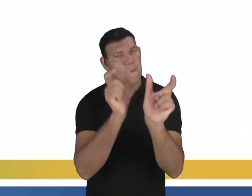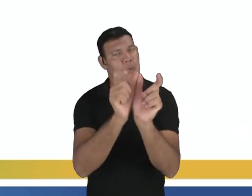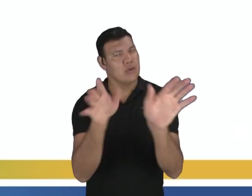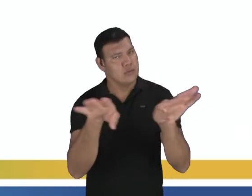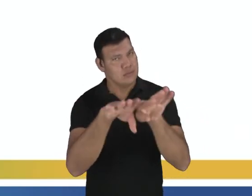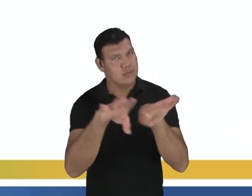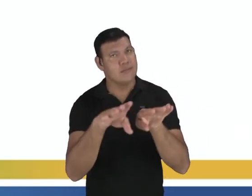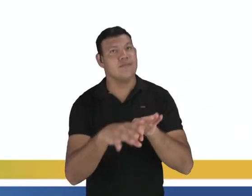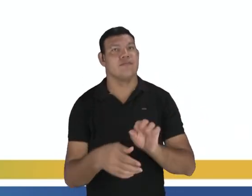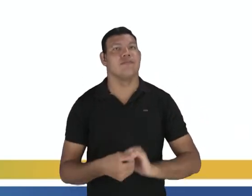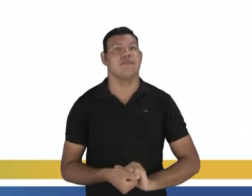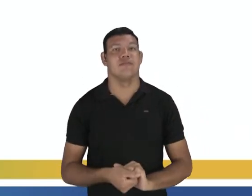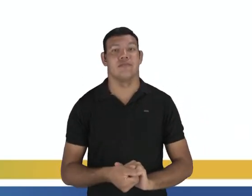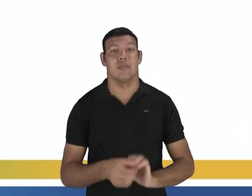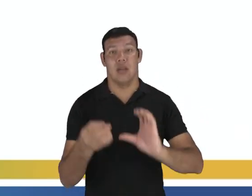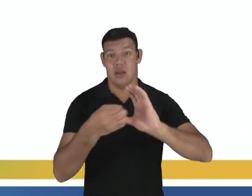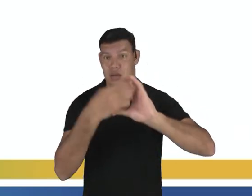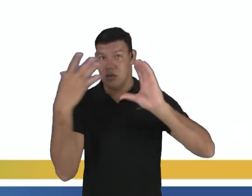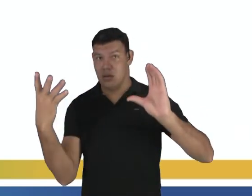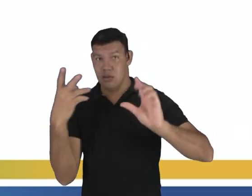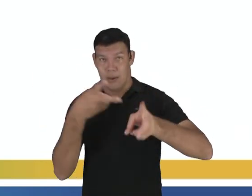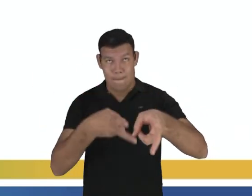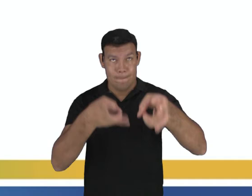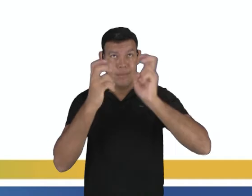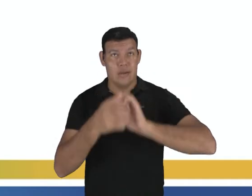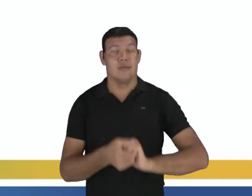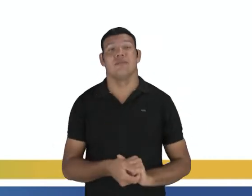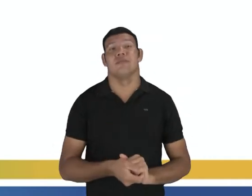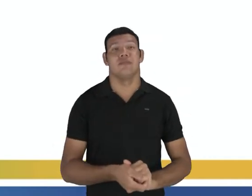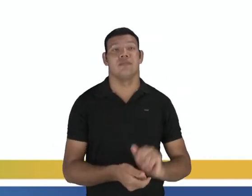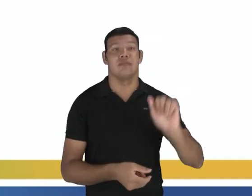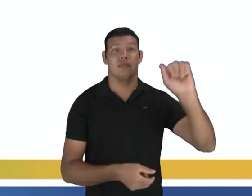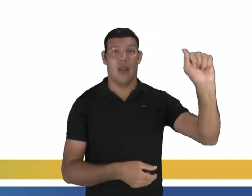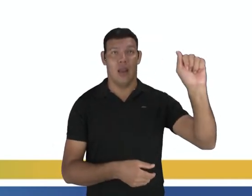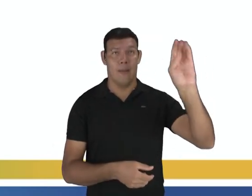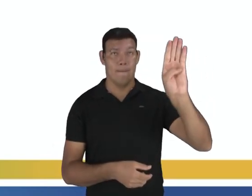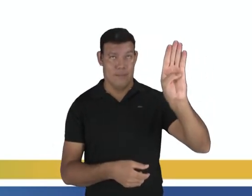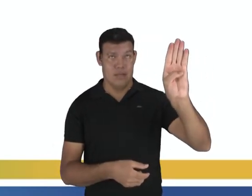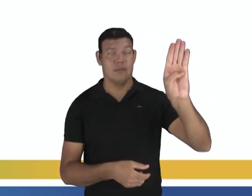produto. Então, olha a característica dela. Substância